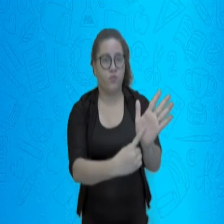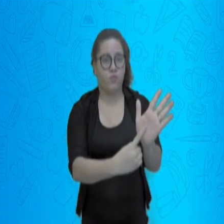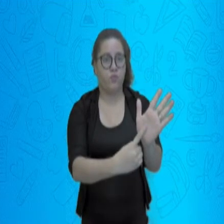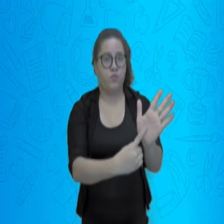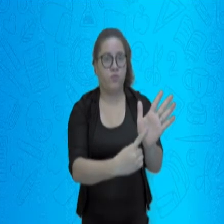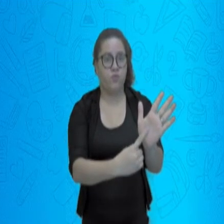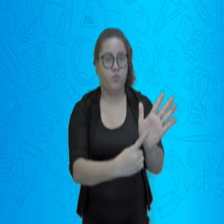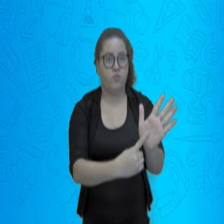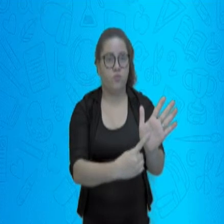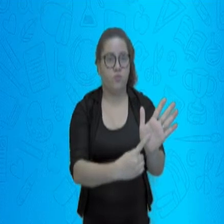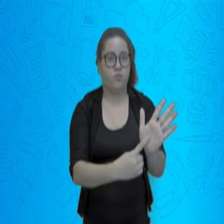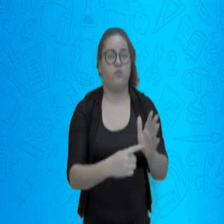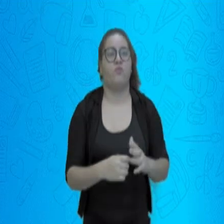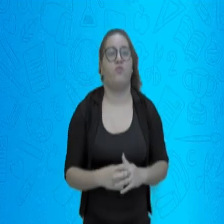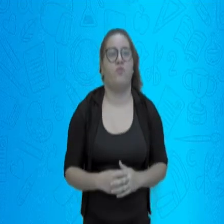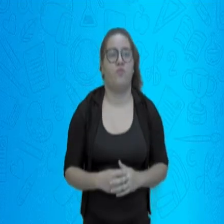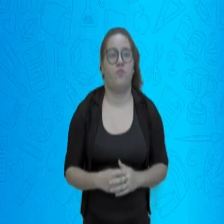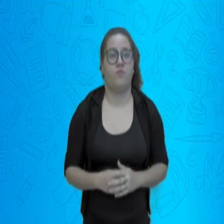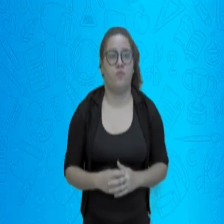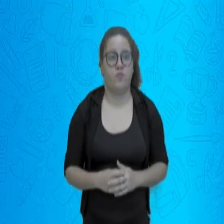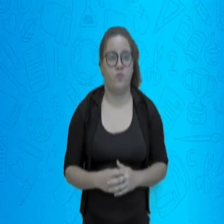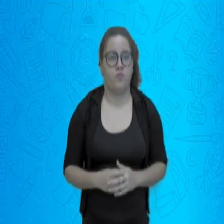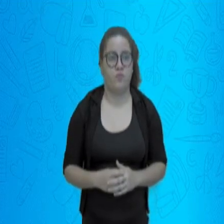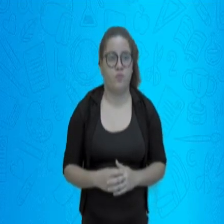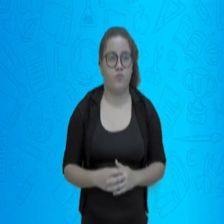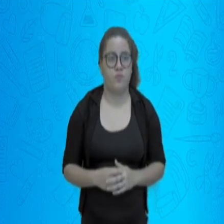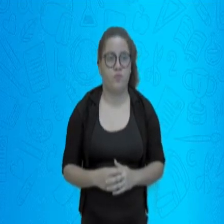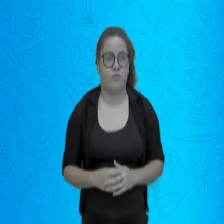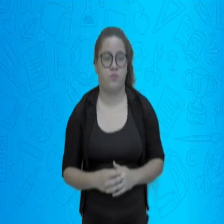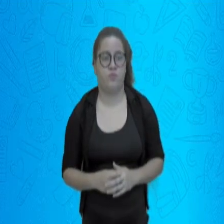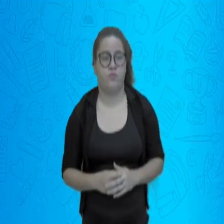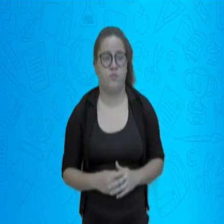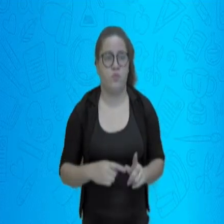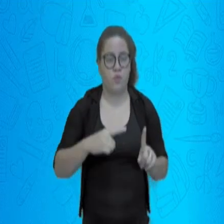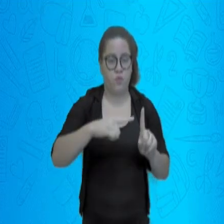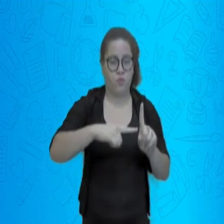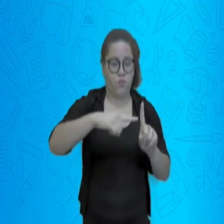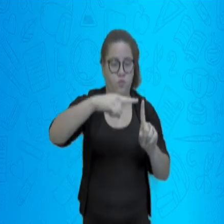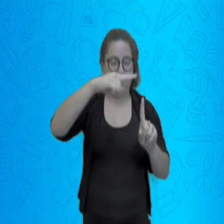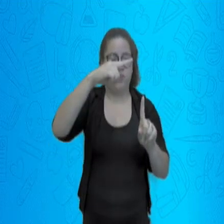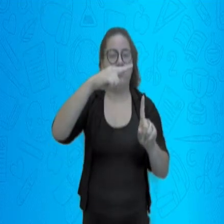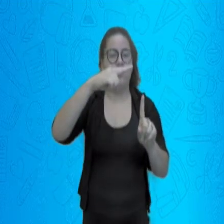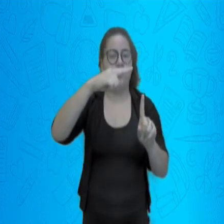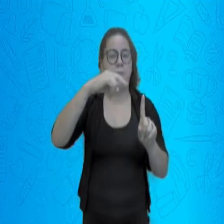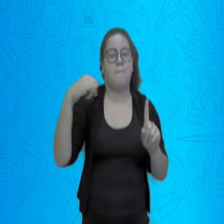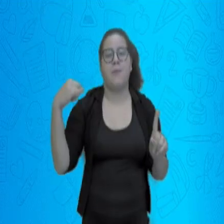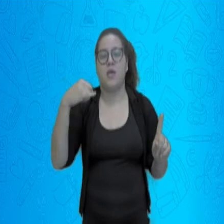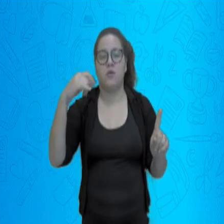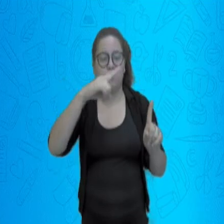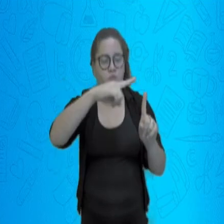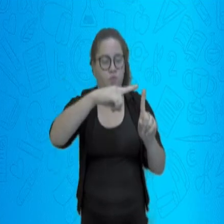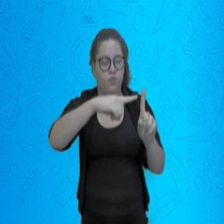período de tempo, vamos fazer, ó, temperatura máxima menos a temperatura mínima.